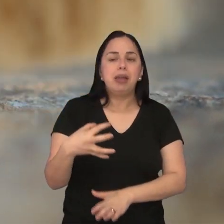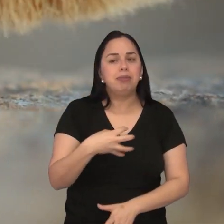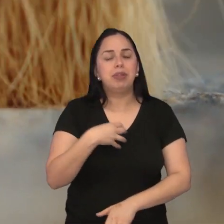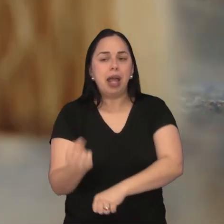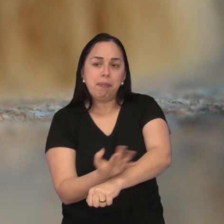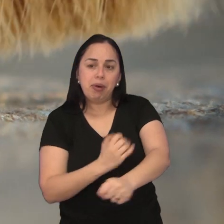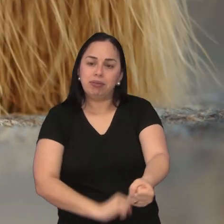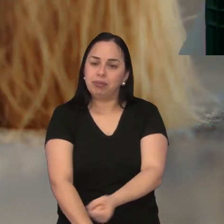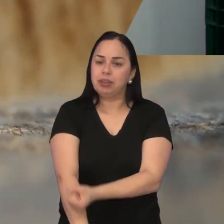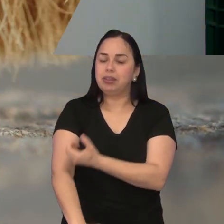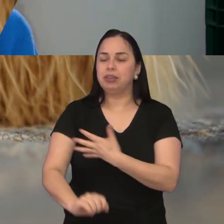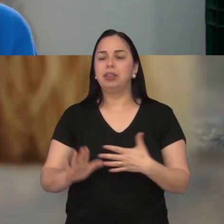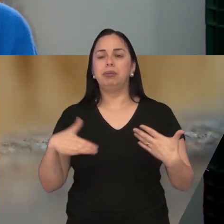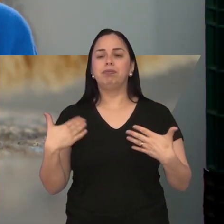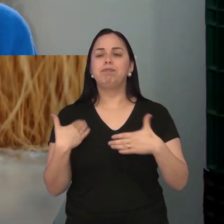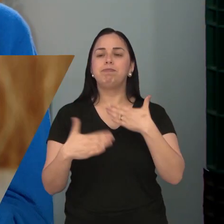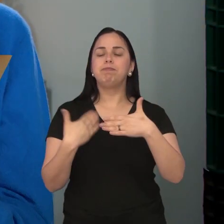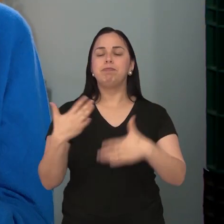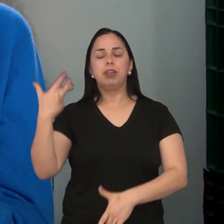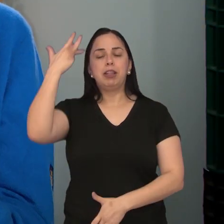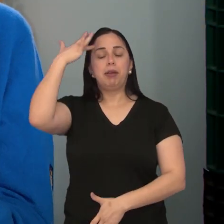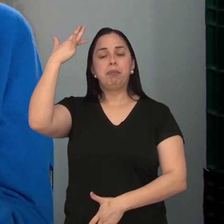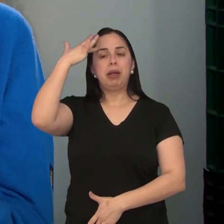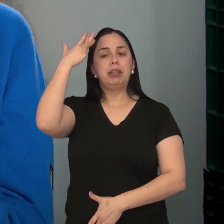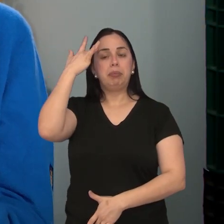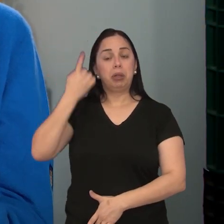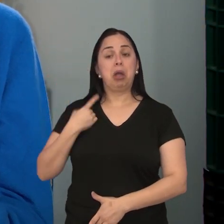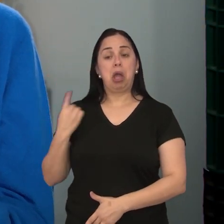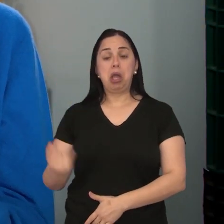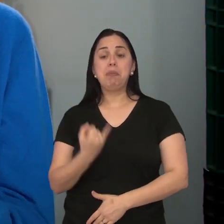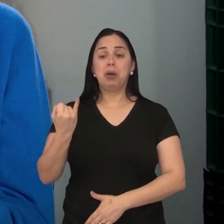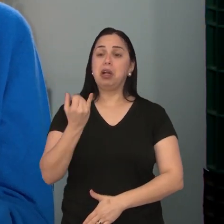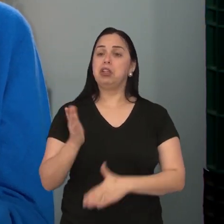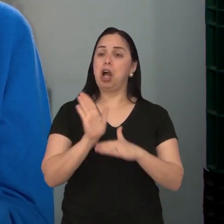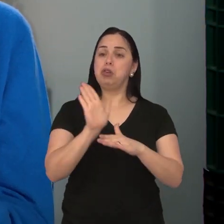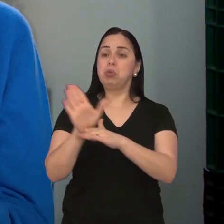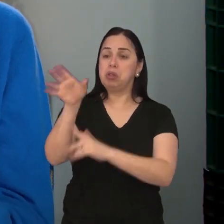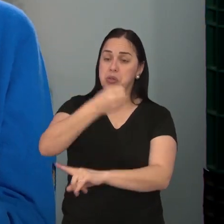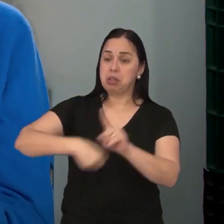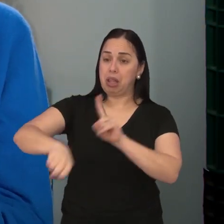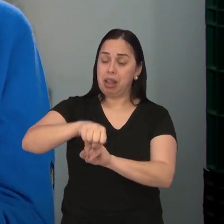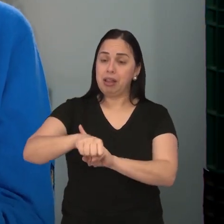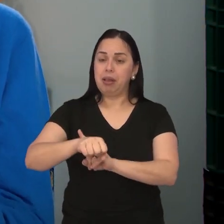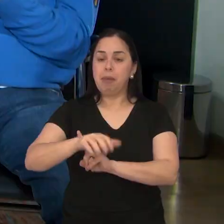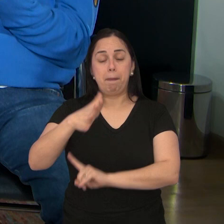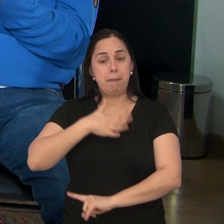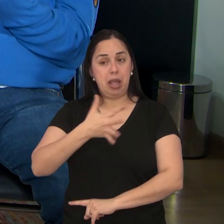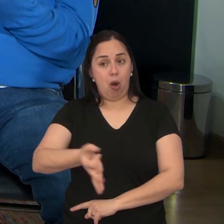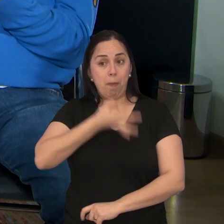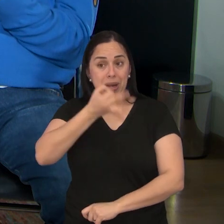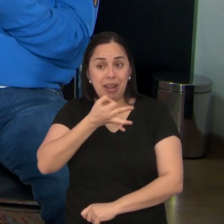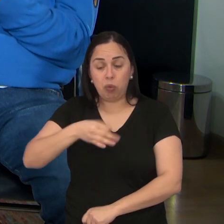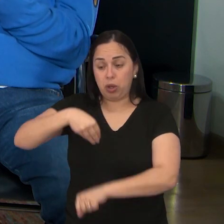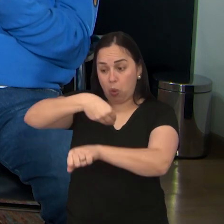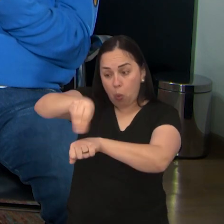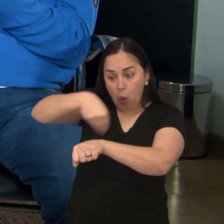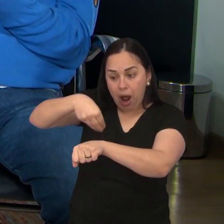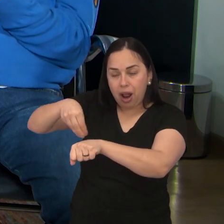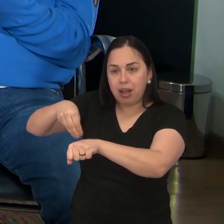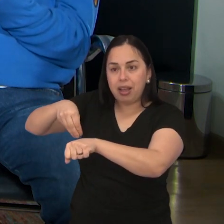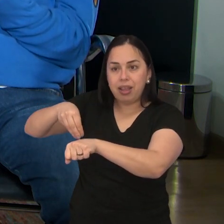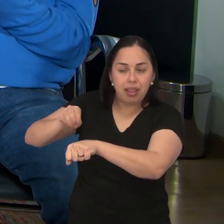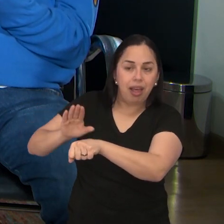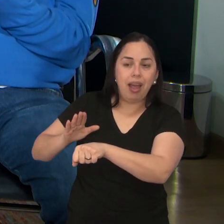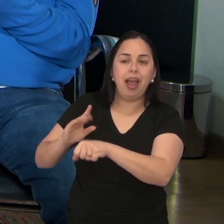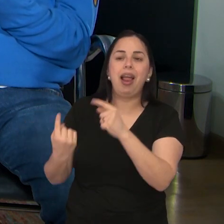quando você vai amadurecendo e percebe o teu papel na sociedade e que, na verdade, eu acho que o papel do arqueólogo é